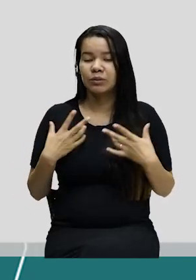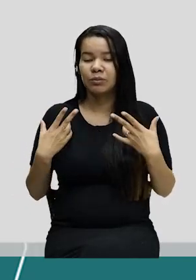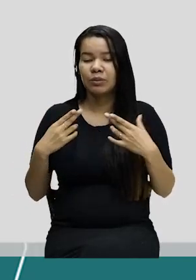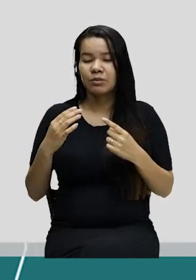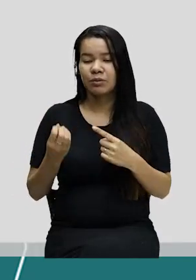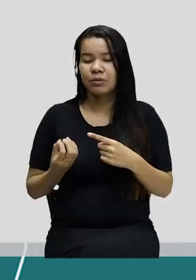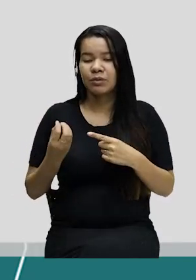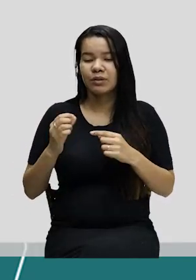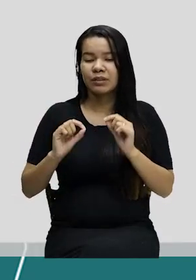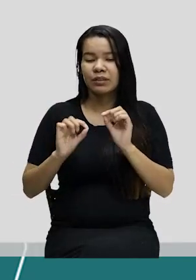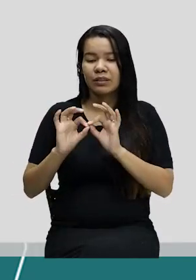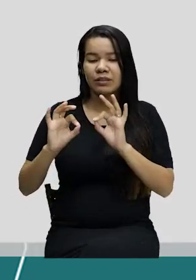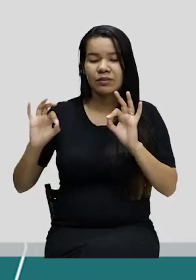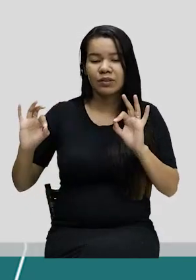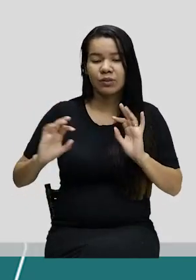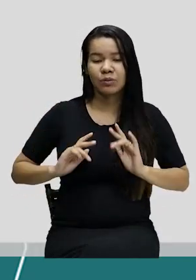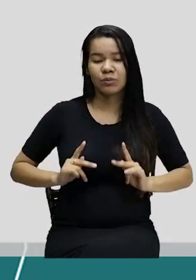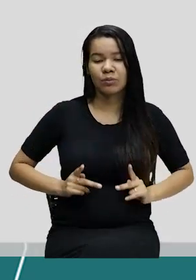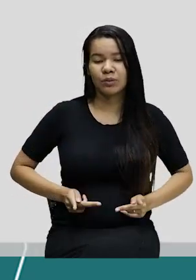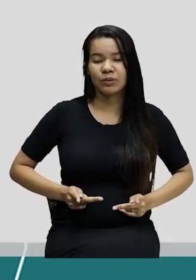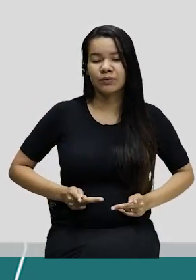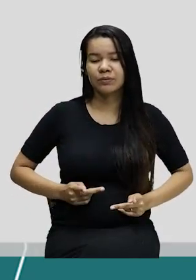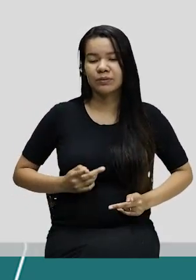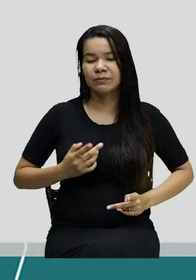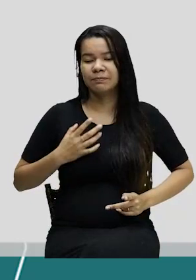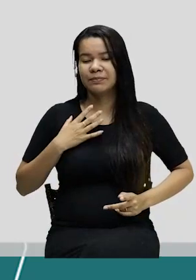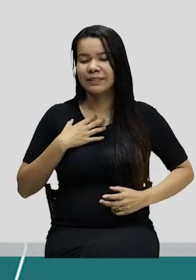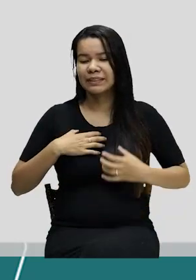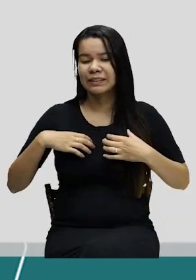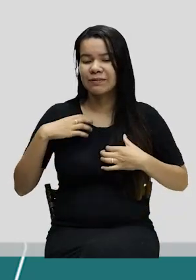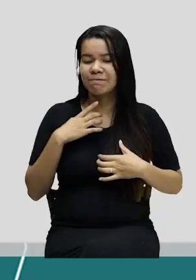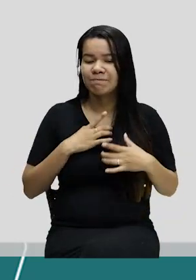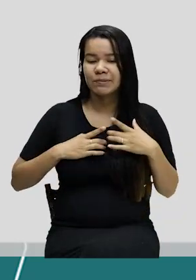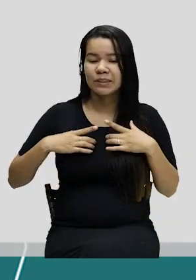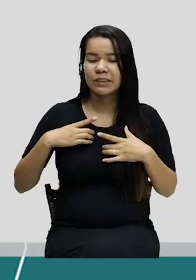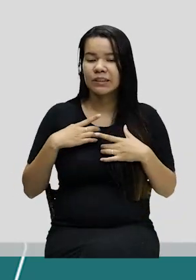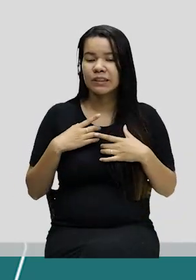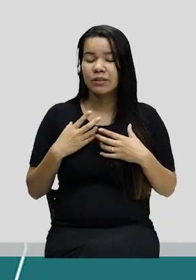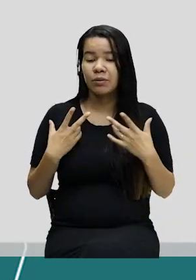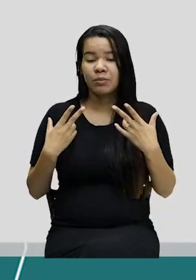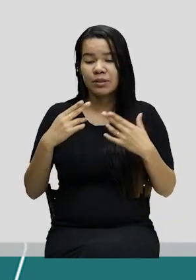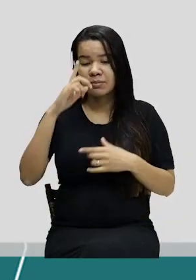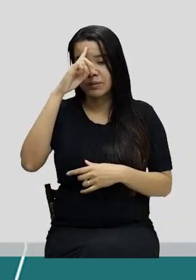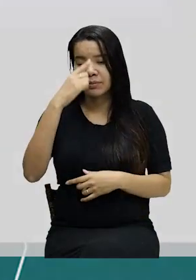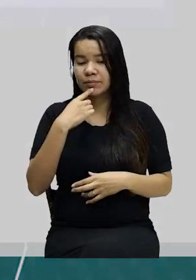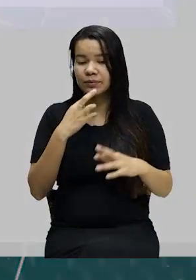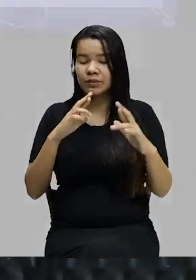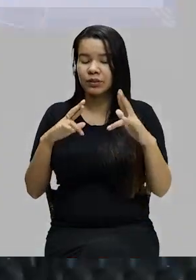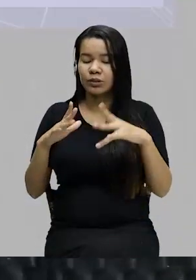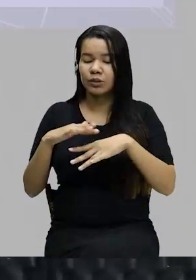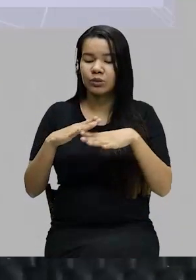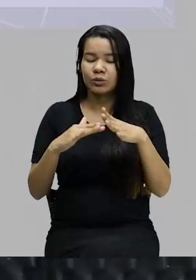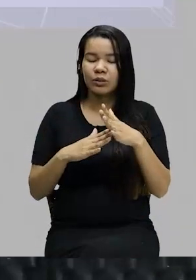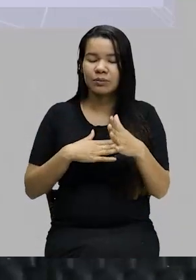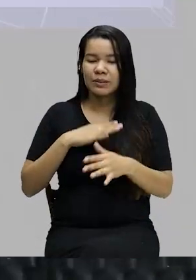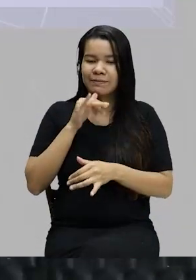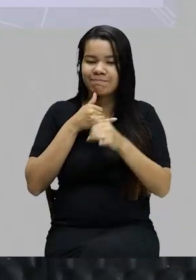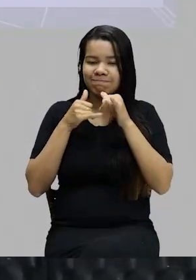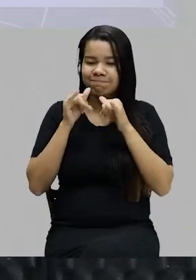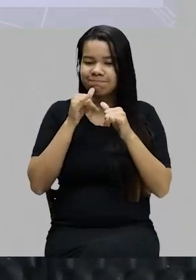humano peito as mágoas inclementes, esse mesmo em imagens diferentes, toda a minha tristeza